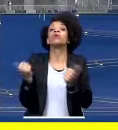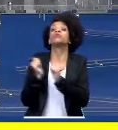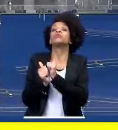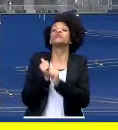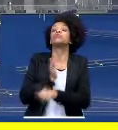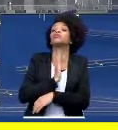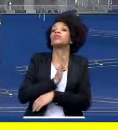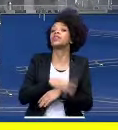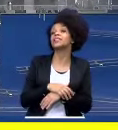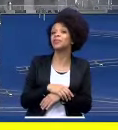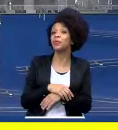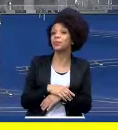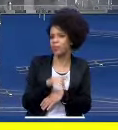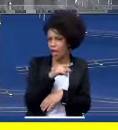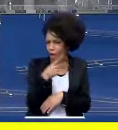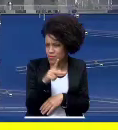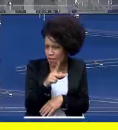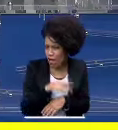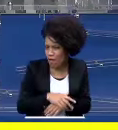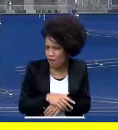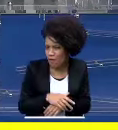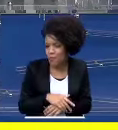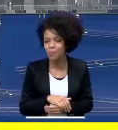coração vai sair? É o seu?